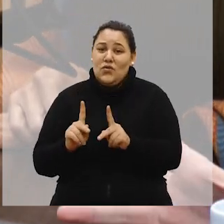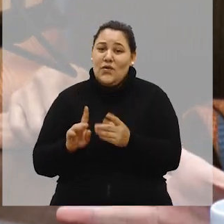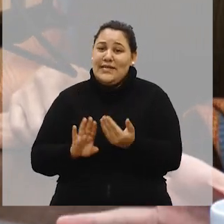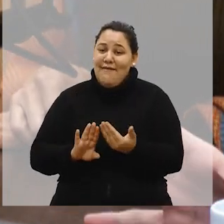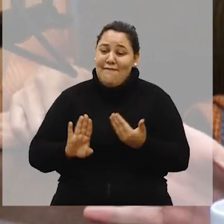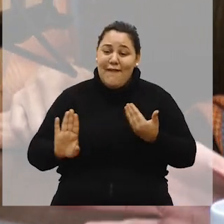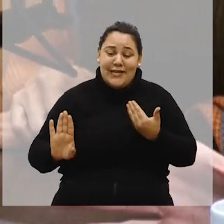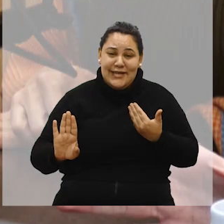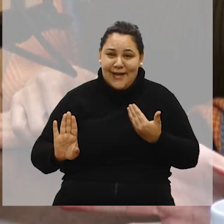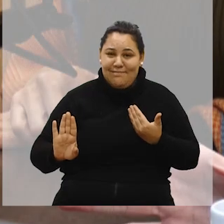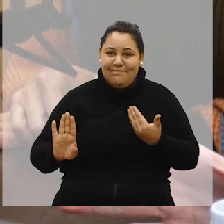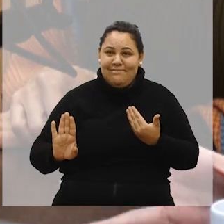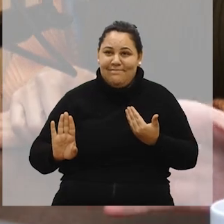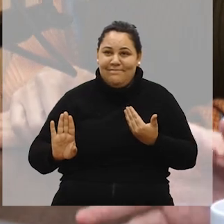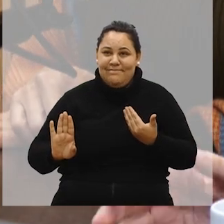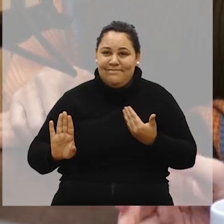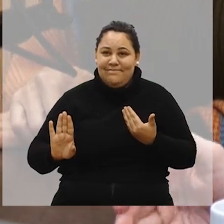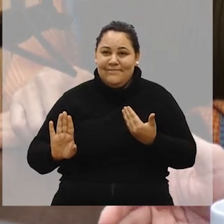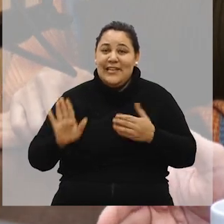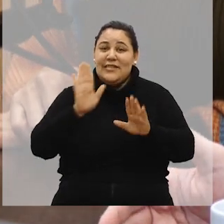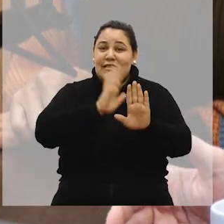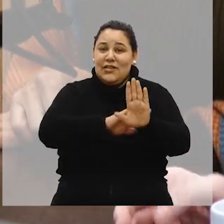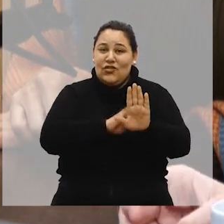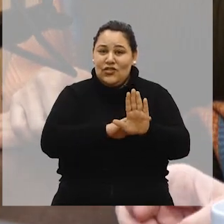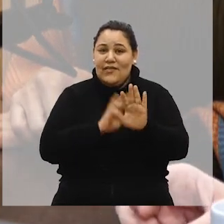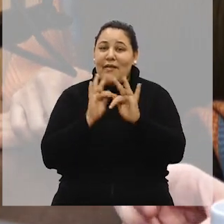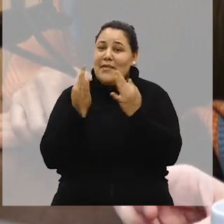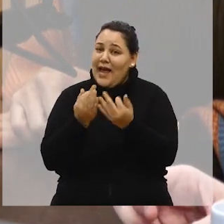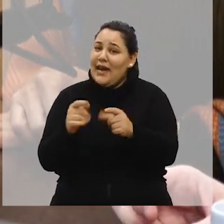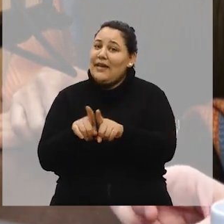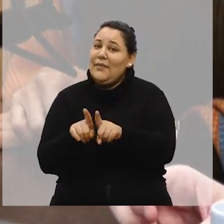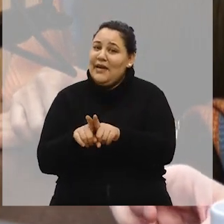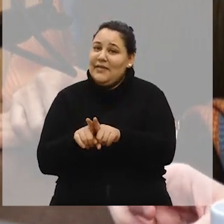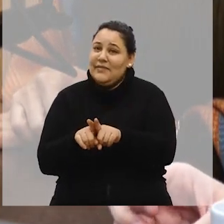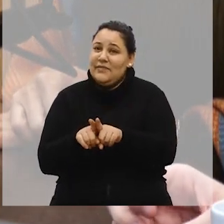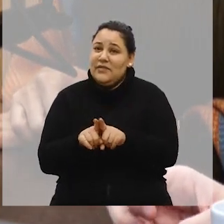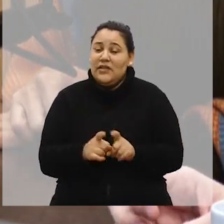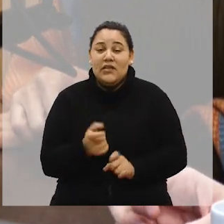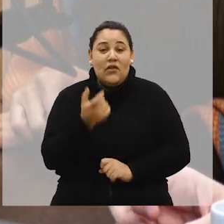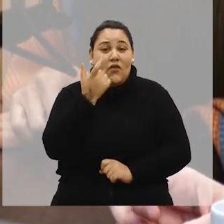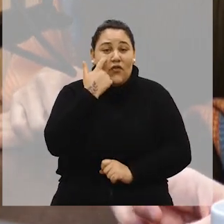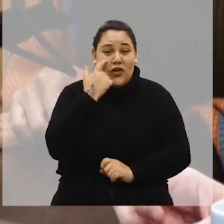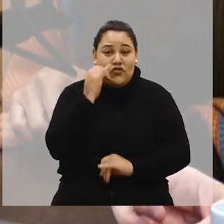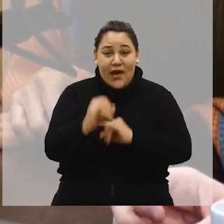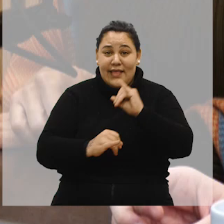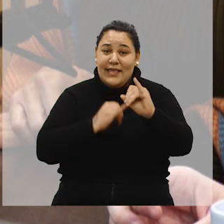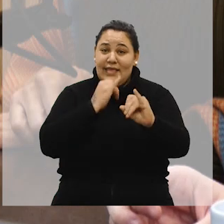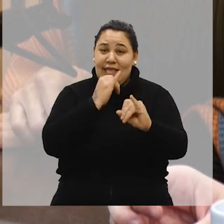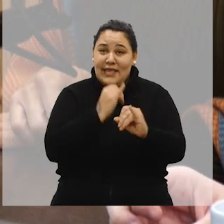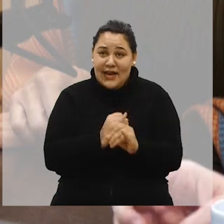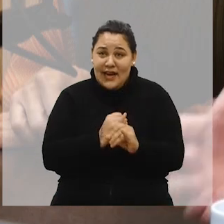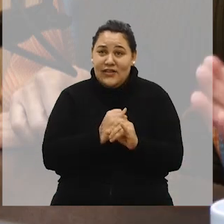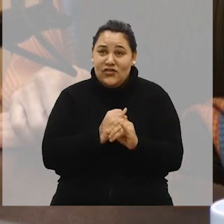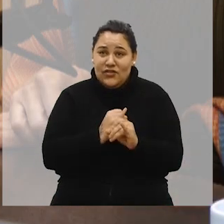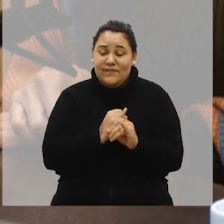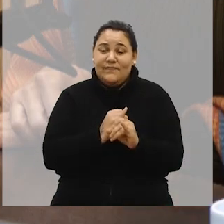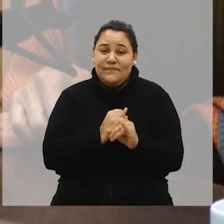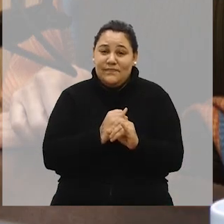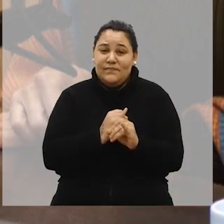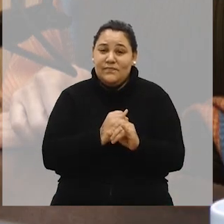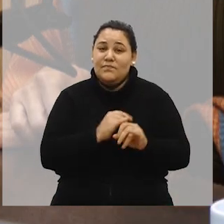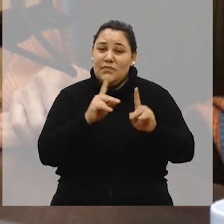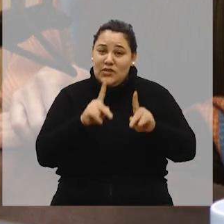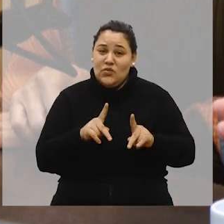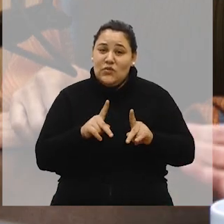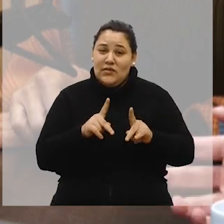desse estereótipo, desse arquétipo ideológico familiar. Então, eu vejo a internet como um polarizador que, como